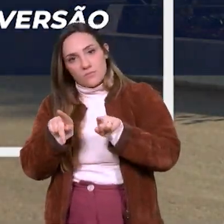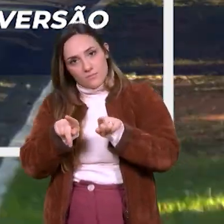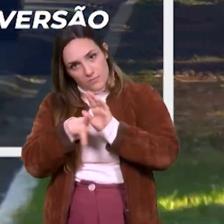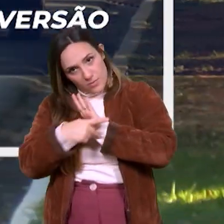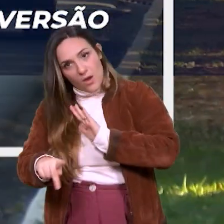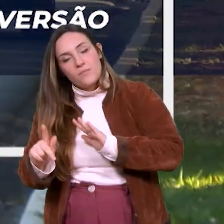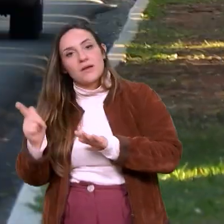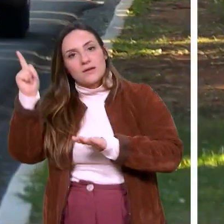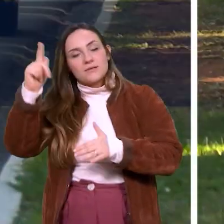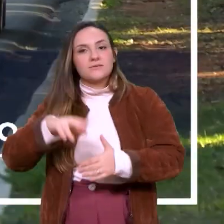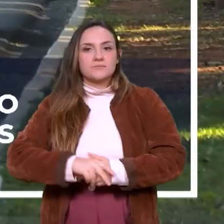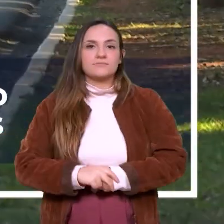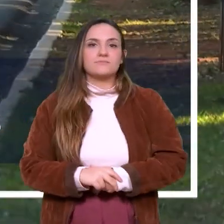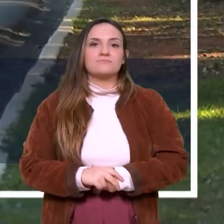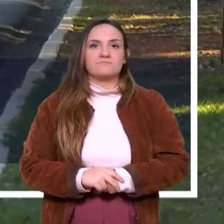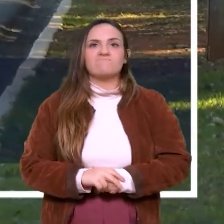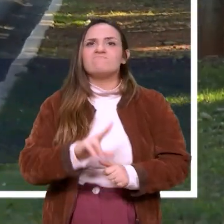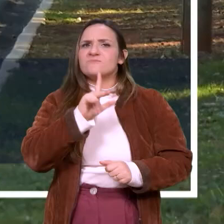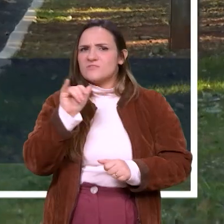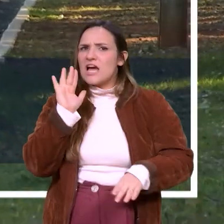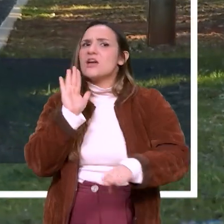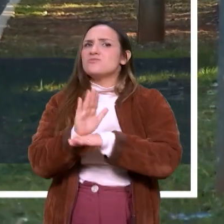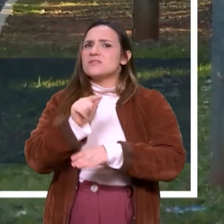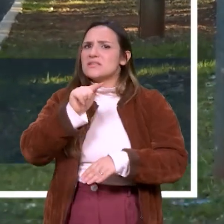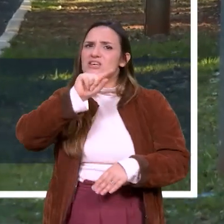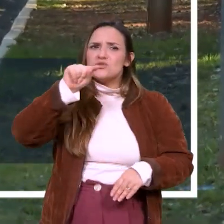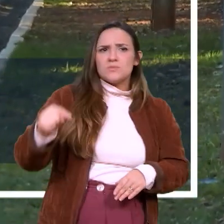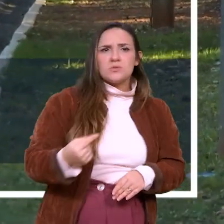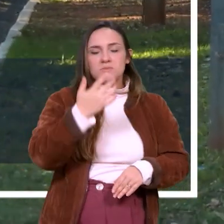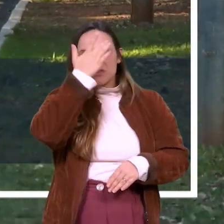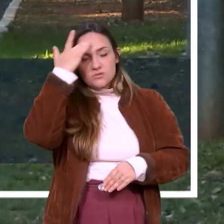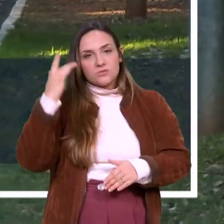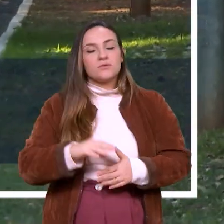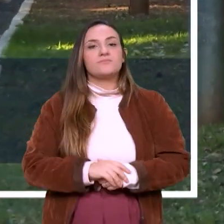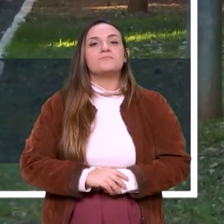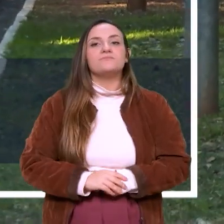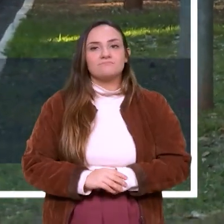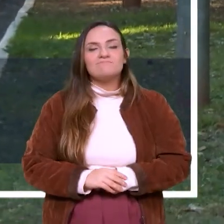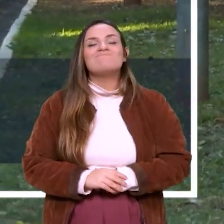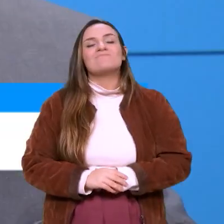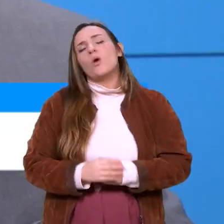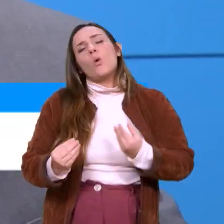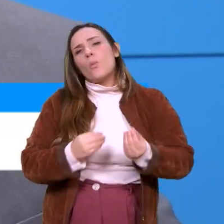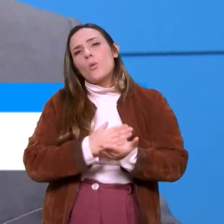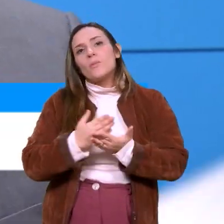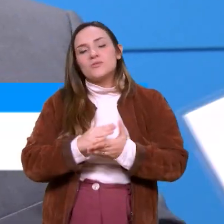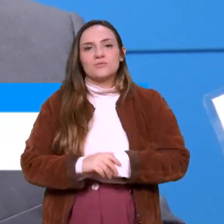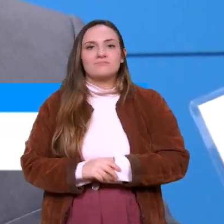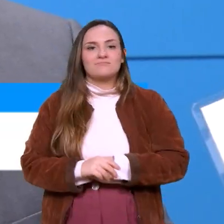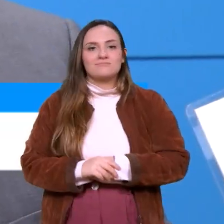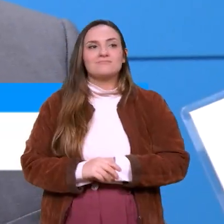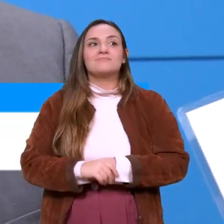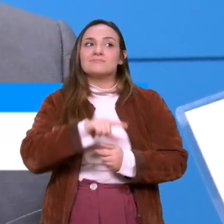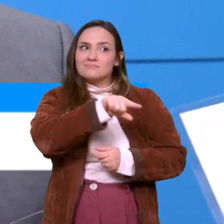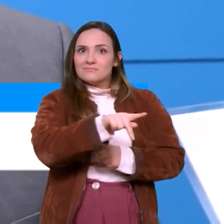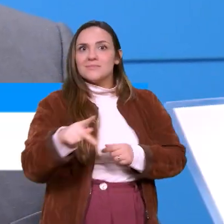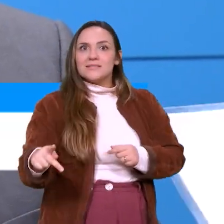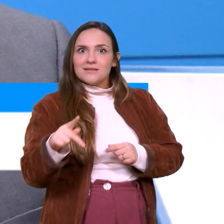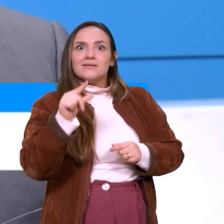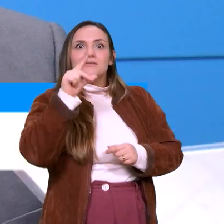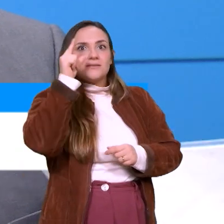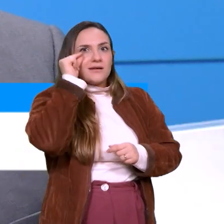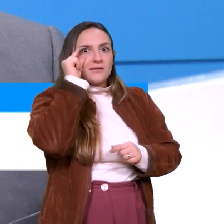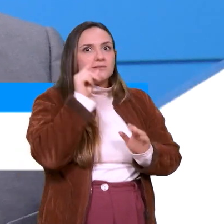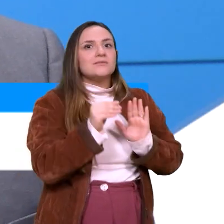conversão. Ao todo, as isenções devem beneficiar 7 mil motoristas. Iniciativa que surgiu a partir